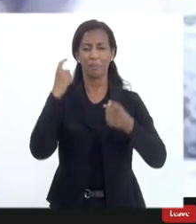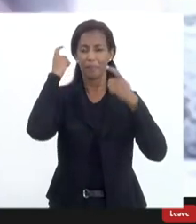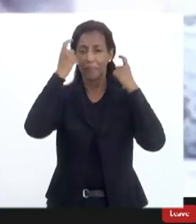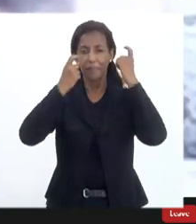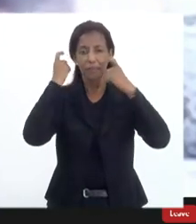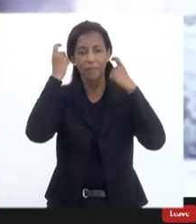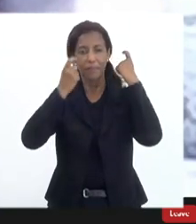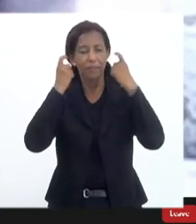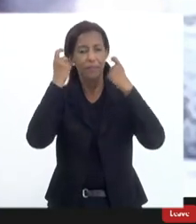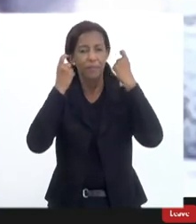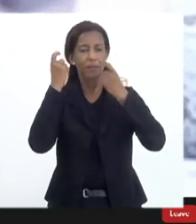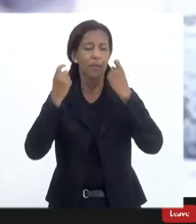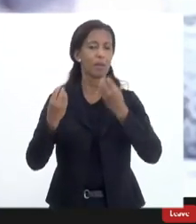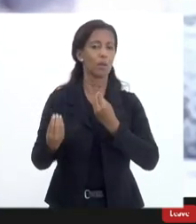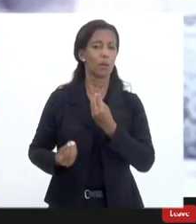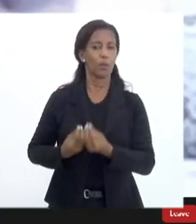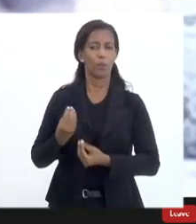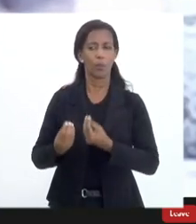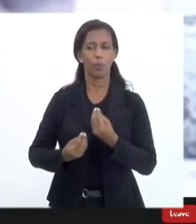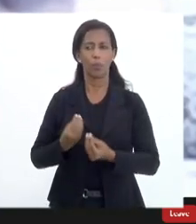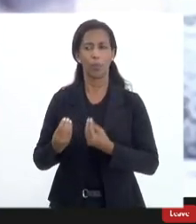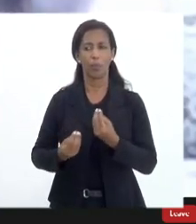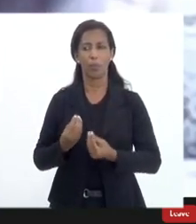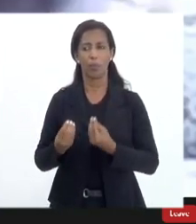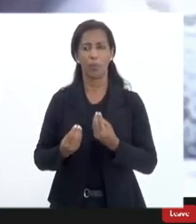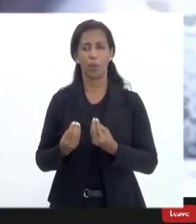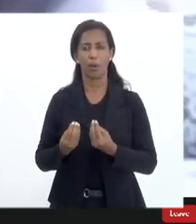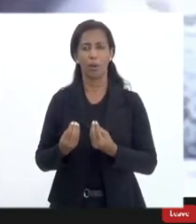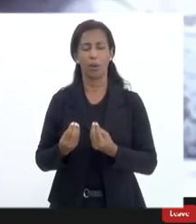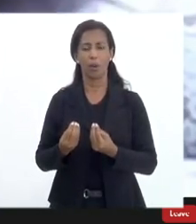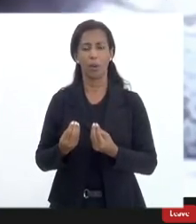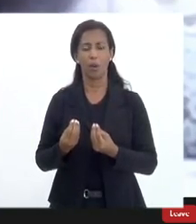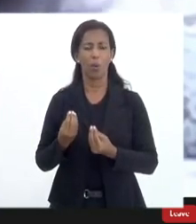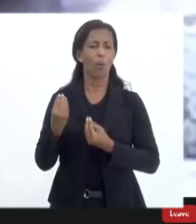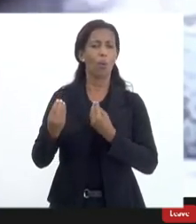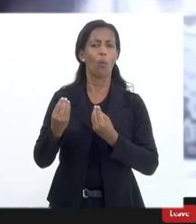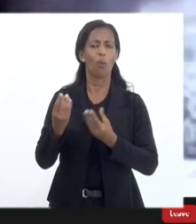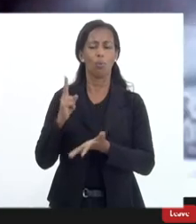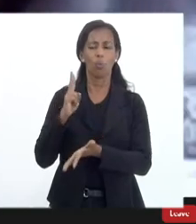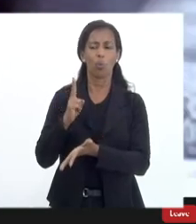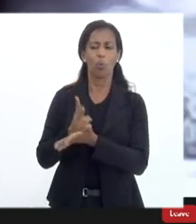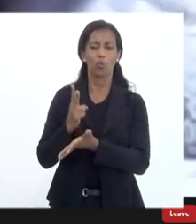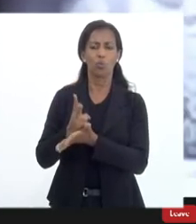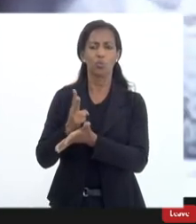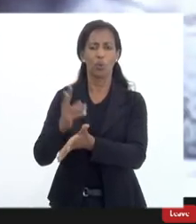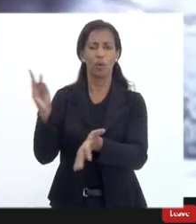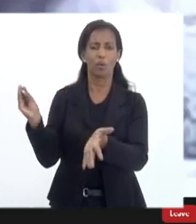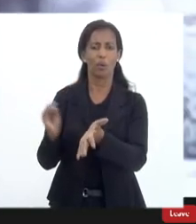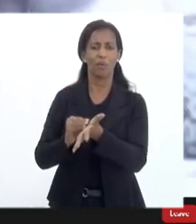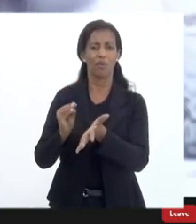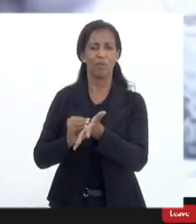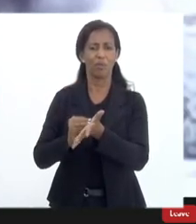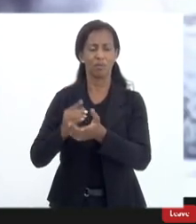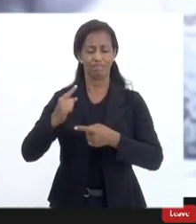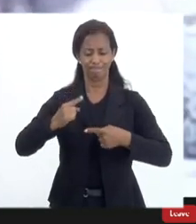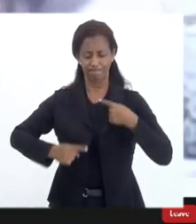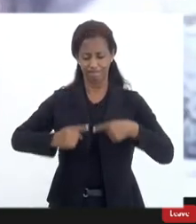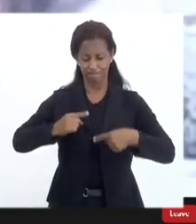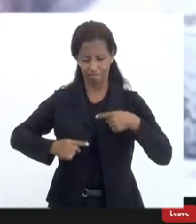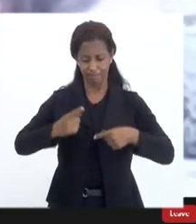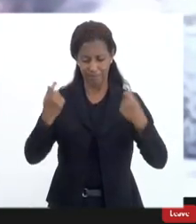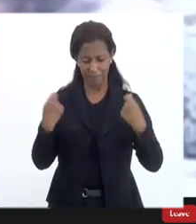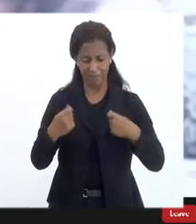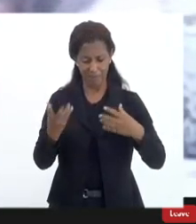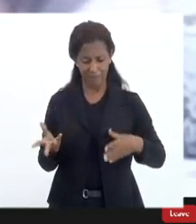preocupados com a não continuidade ou a ausência das políticas que deveriam ter